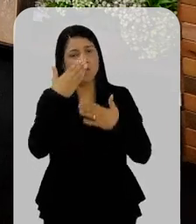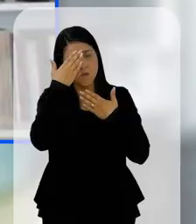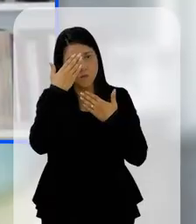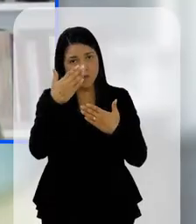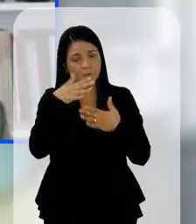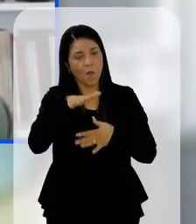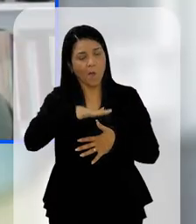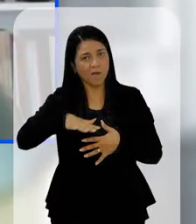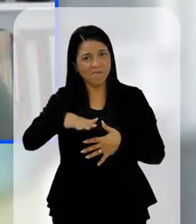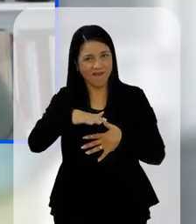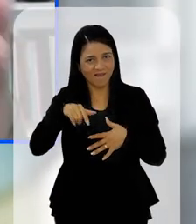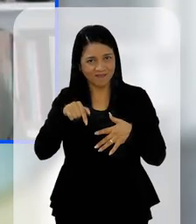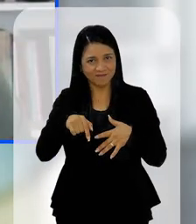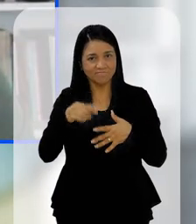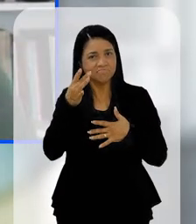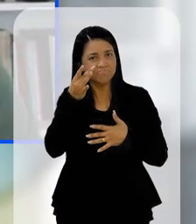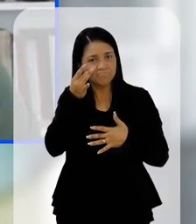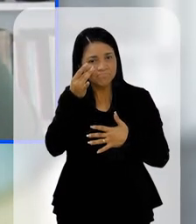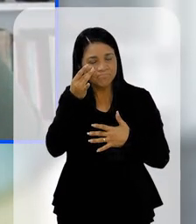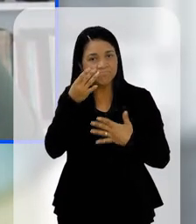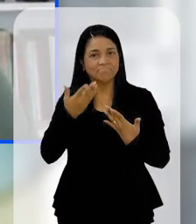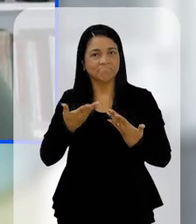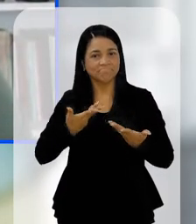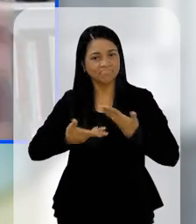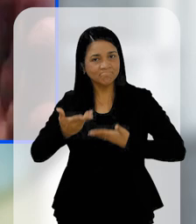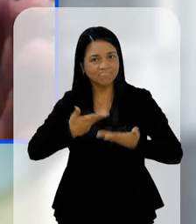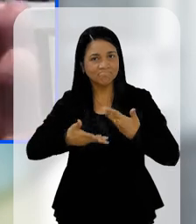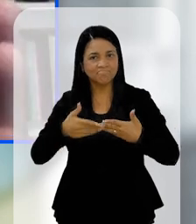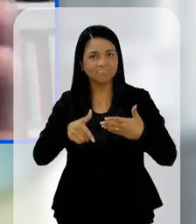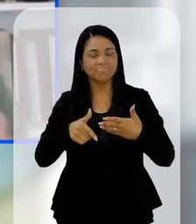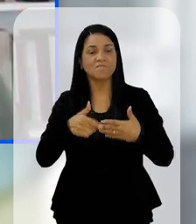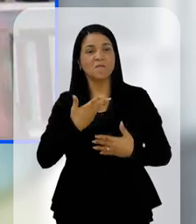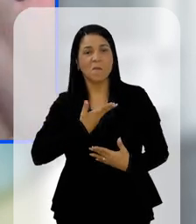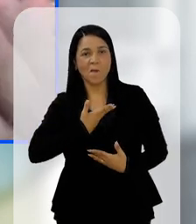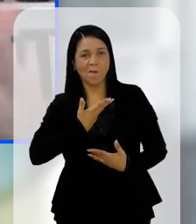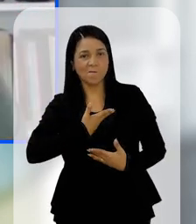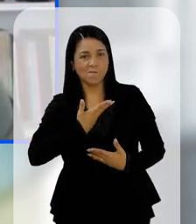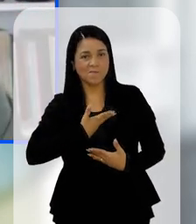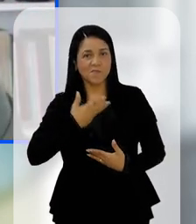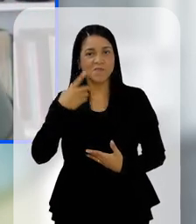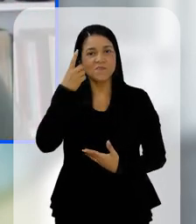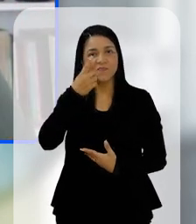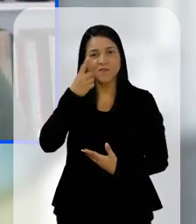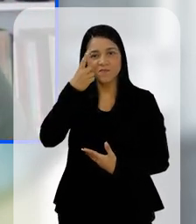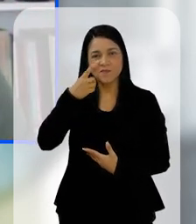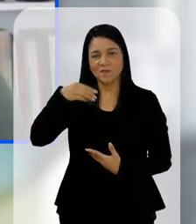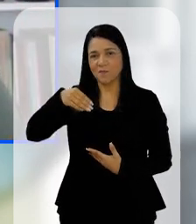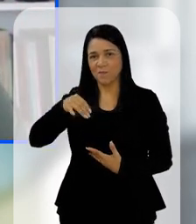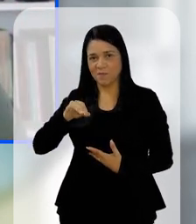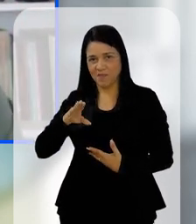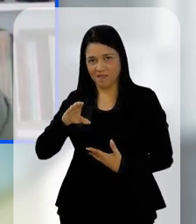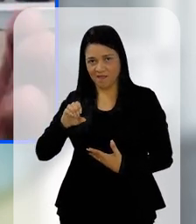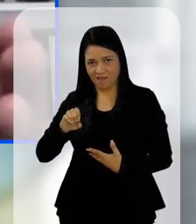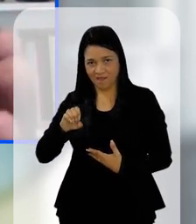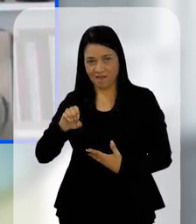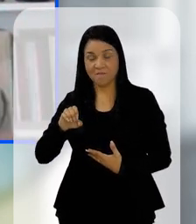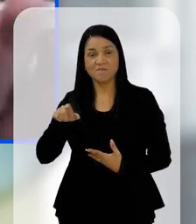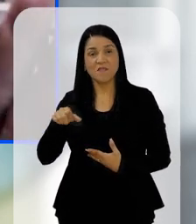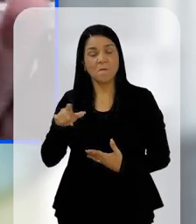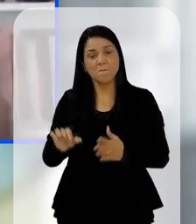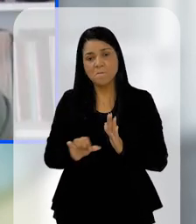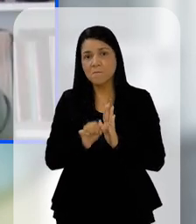prazer estar aqui na presença, né, do meu conhecido e famoso Carlos Mink, né? Alguém que eu